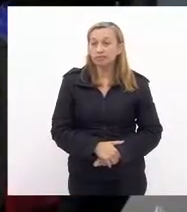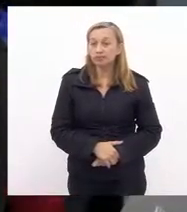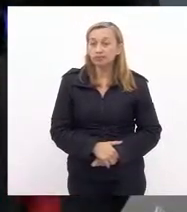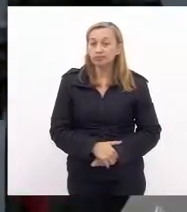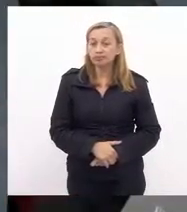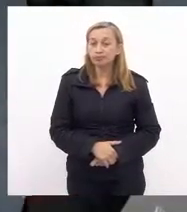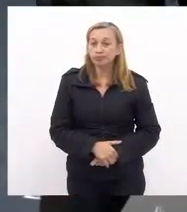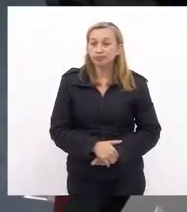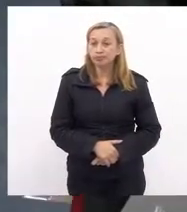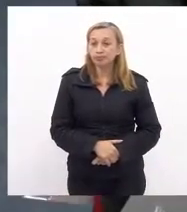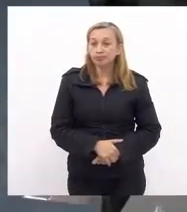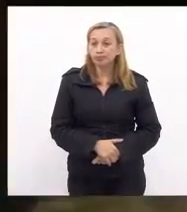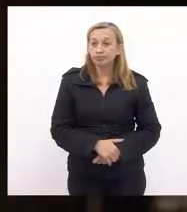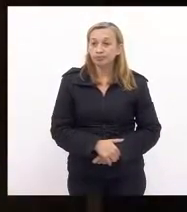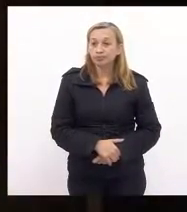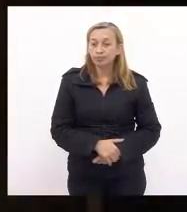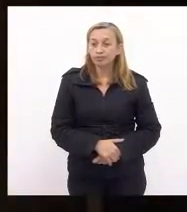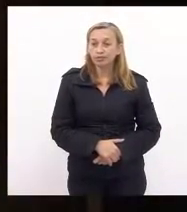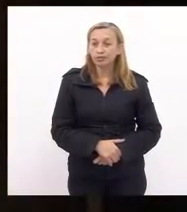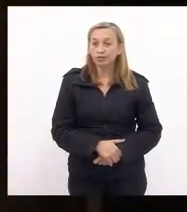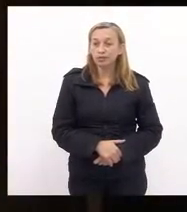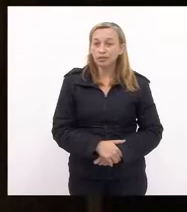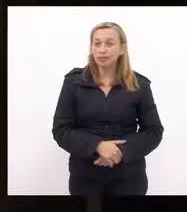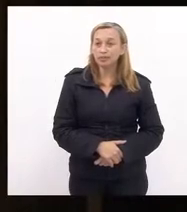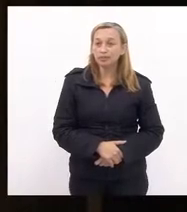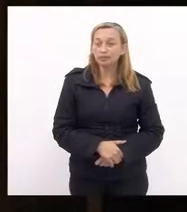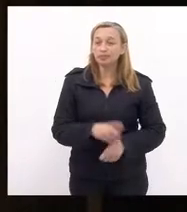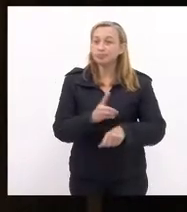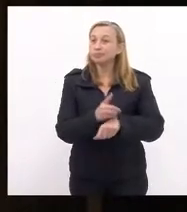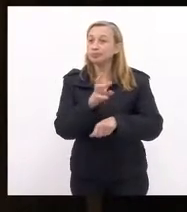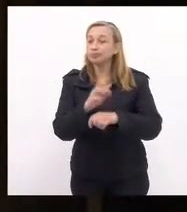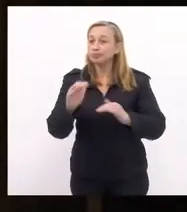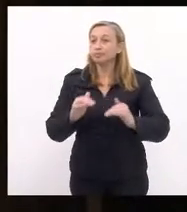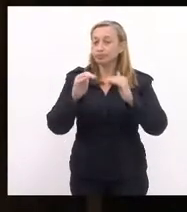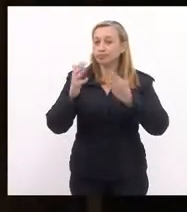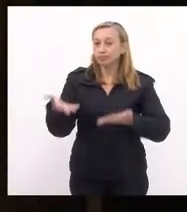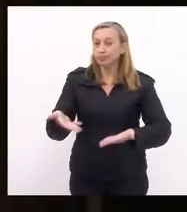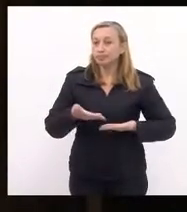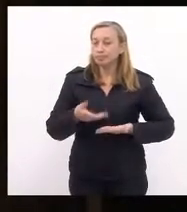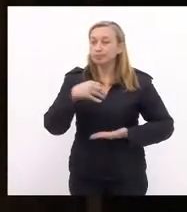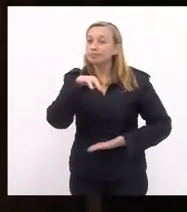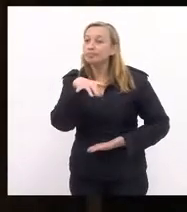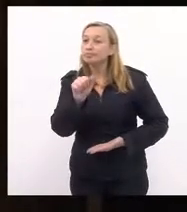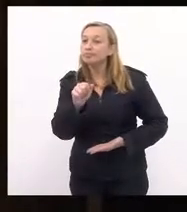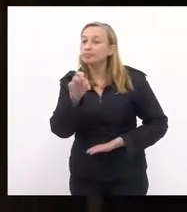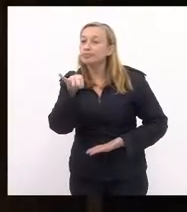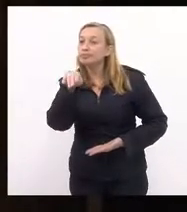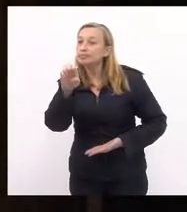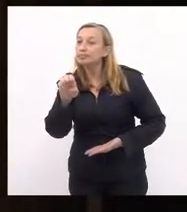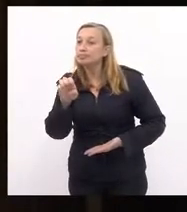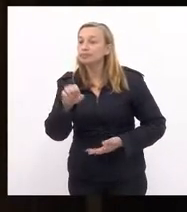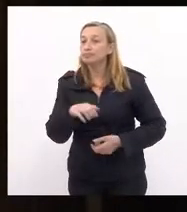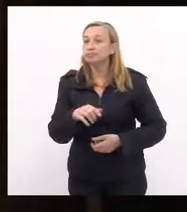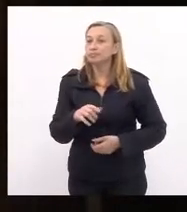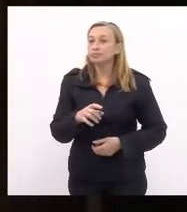Tenho a honra de chamar a excelentíssima doutora Maria Elisabetta